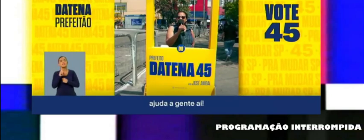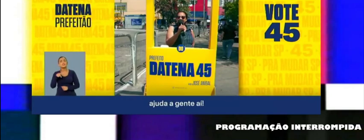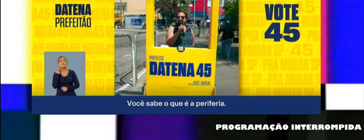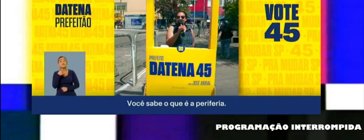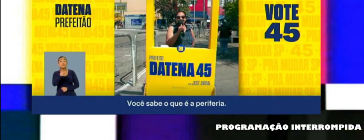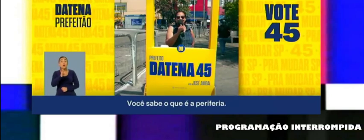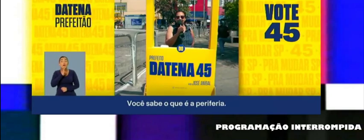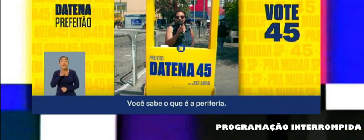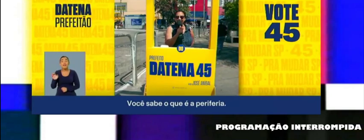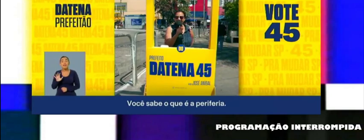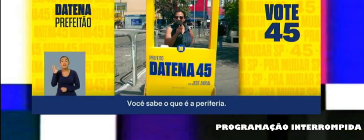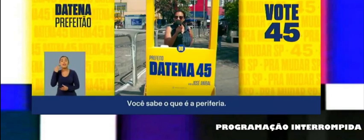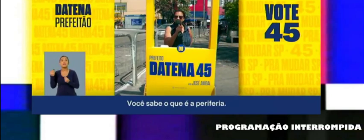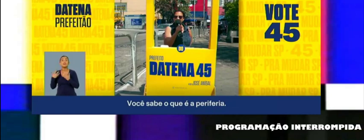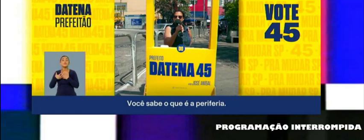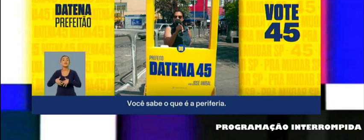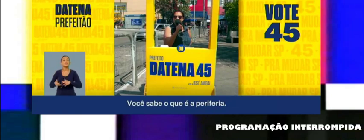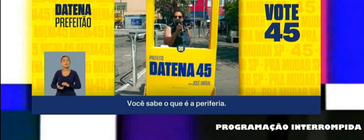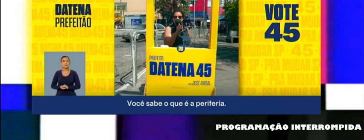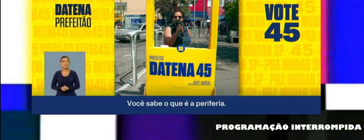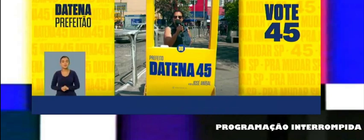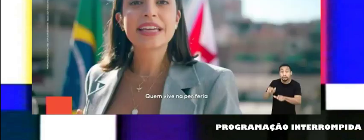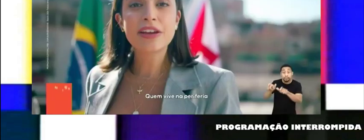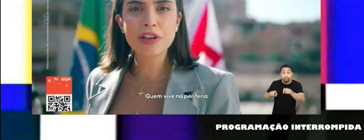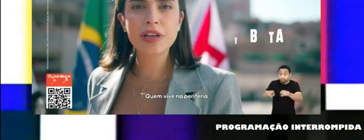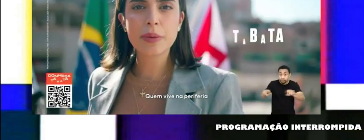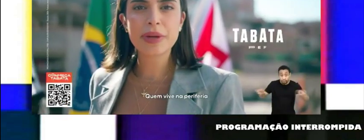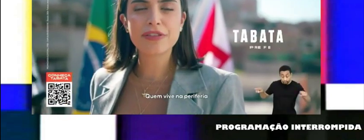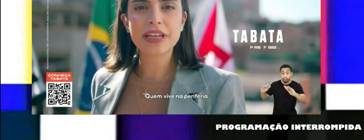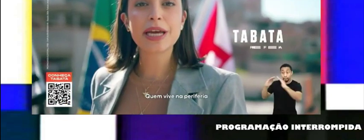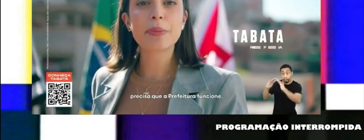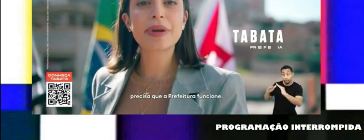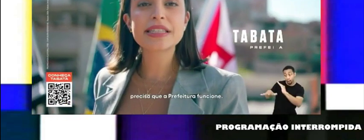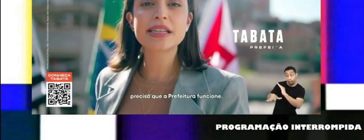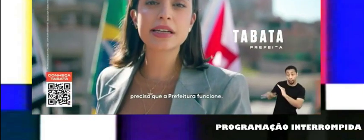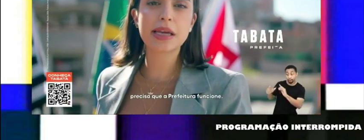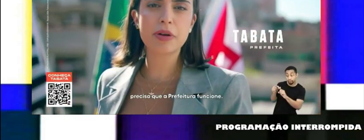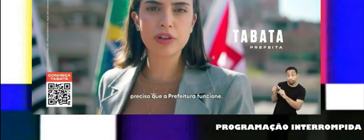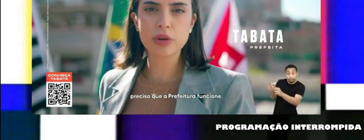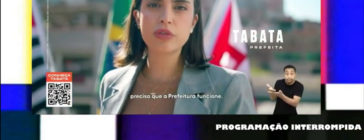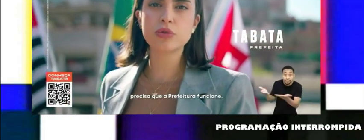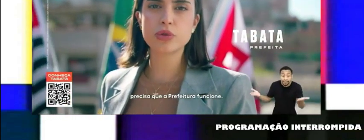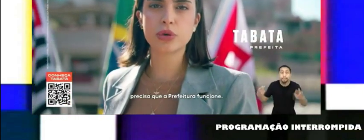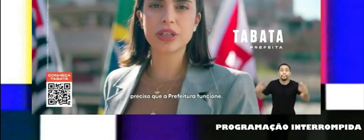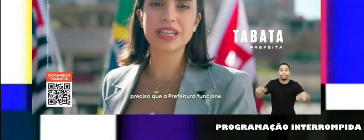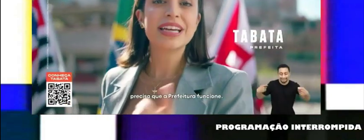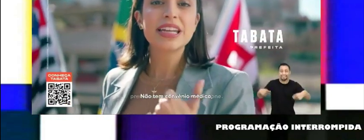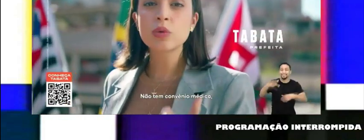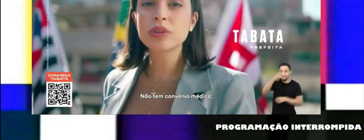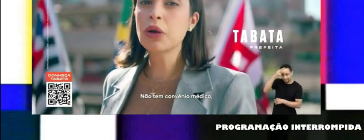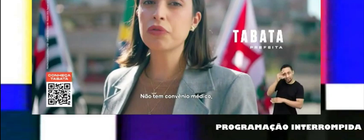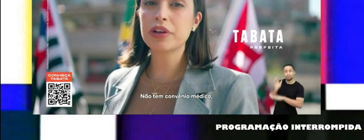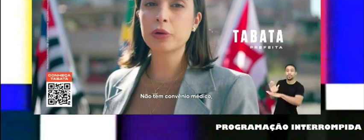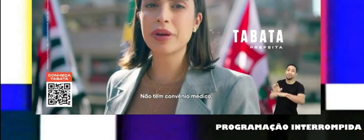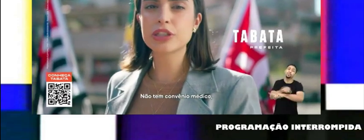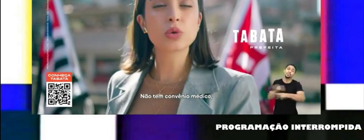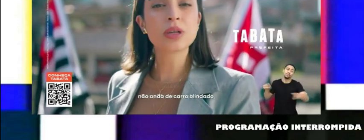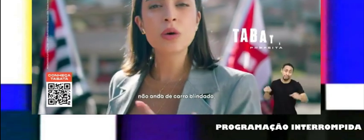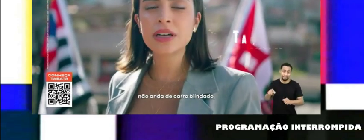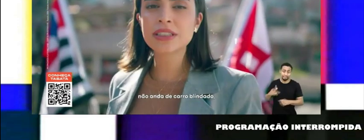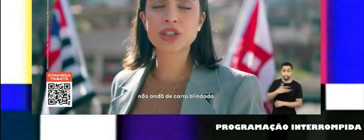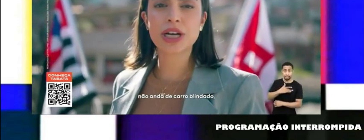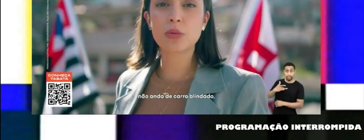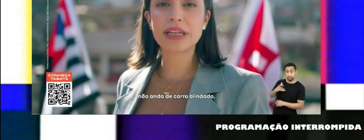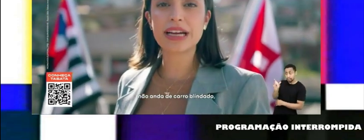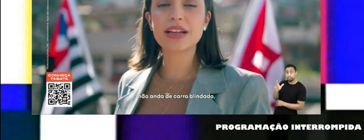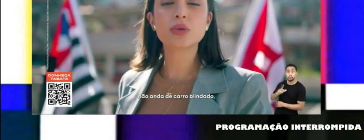a gente aí. Você sabe o que é periferia. Quem vive na periferia precisa que a prefeitura funcione. Não tem convênio médico,